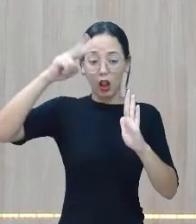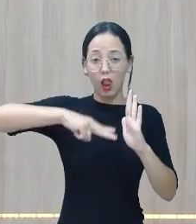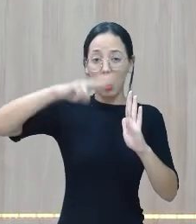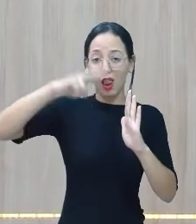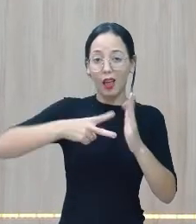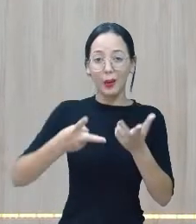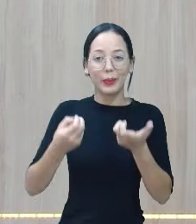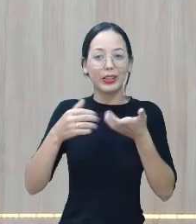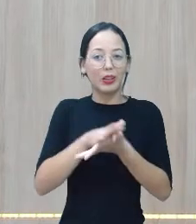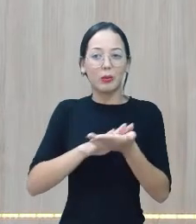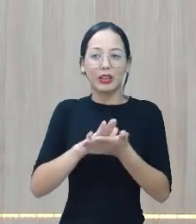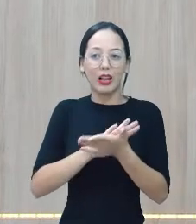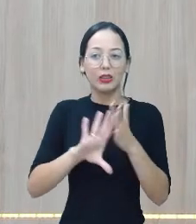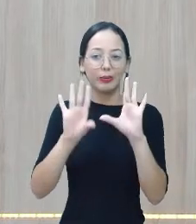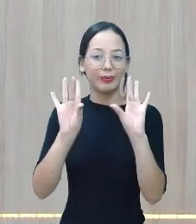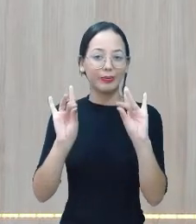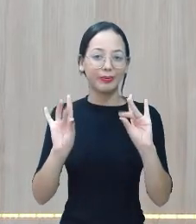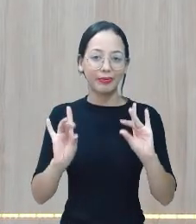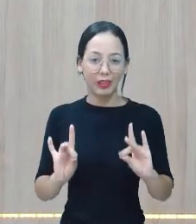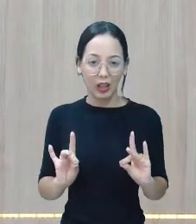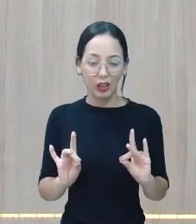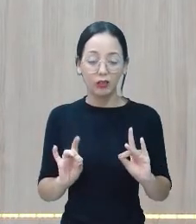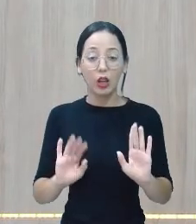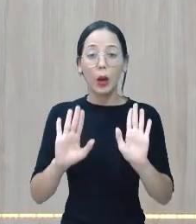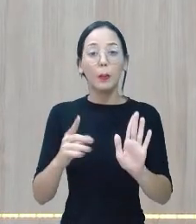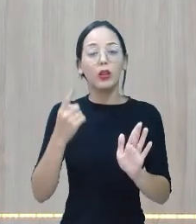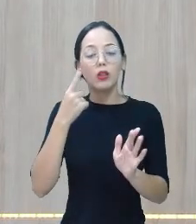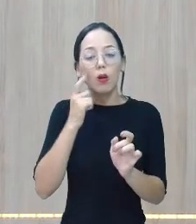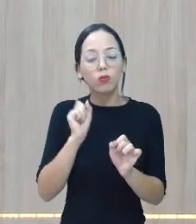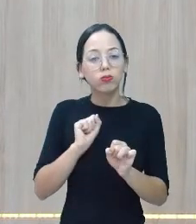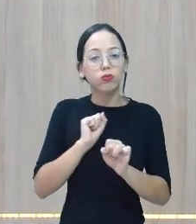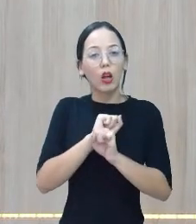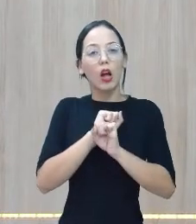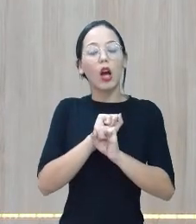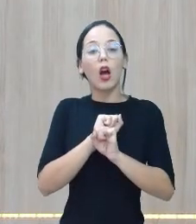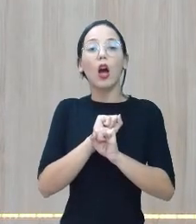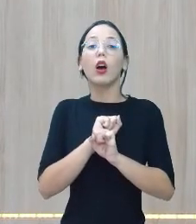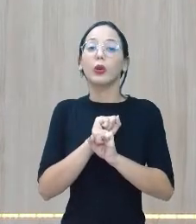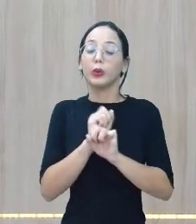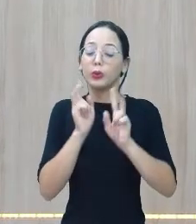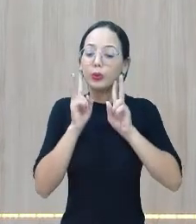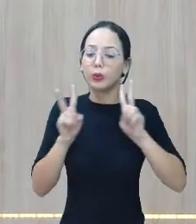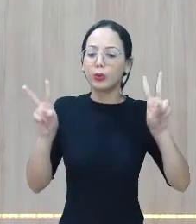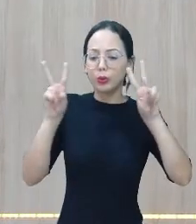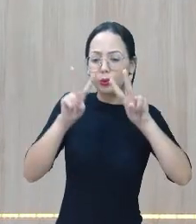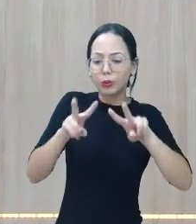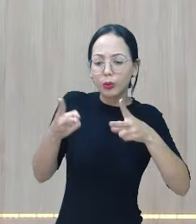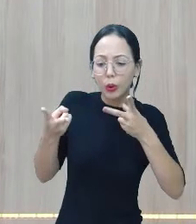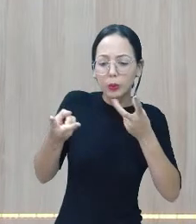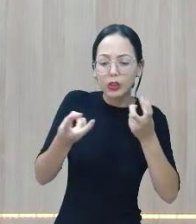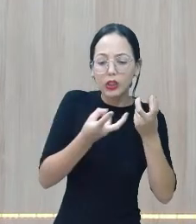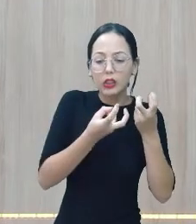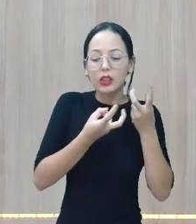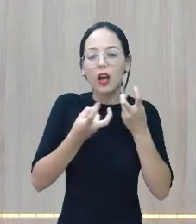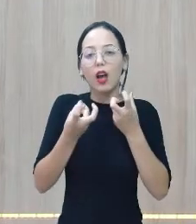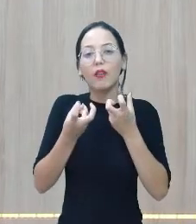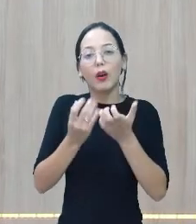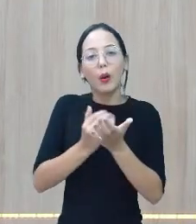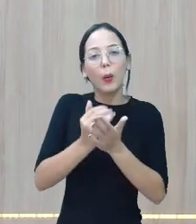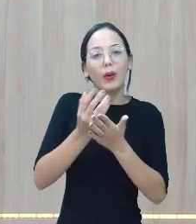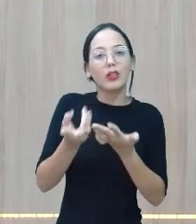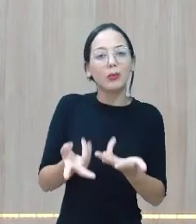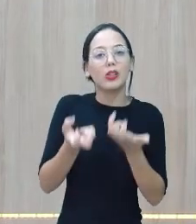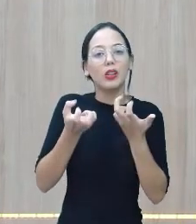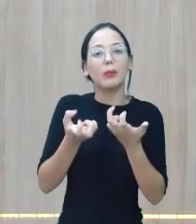não percebe esse detalhe. E aí, quando você para e observa, não é? Então, você identifica.